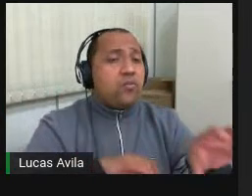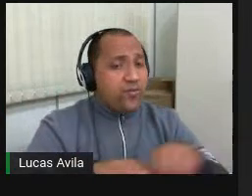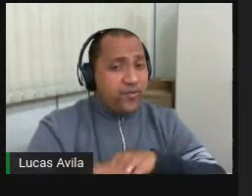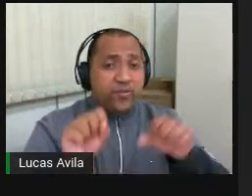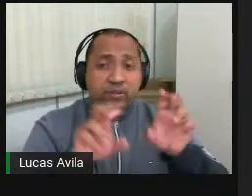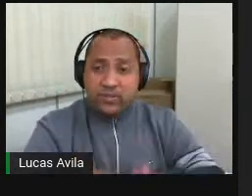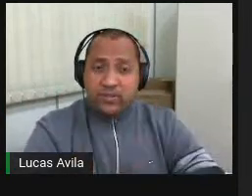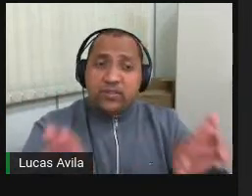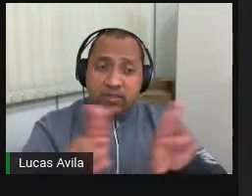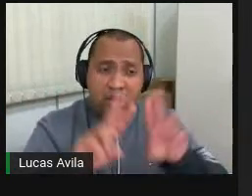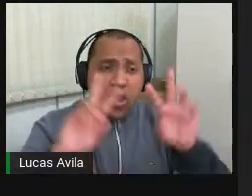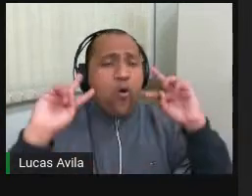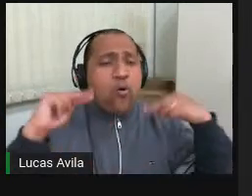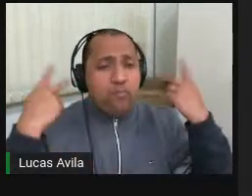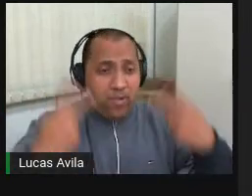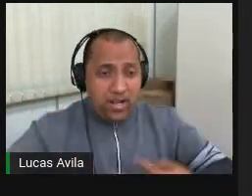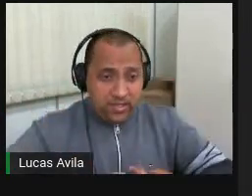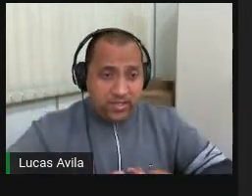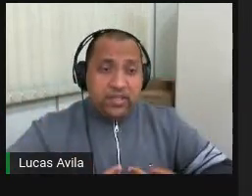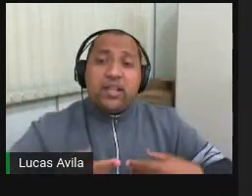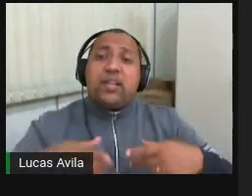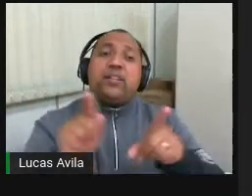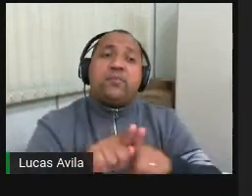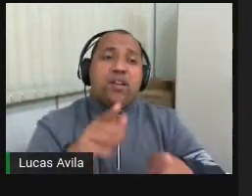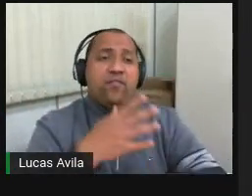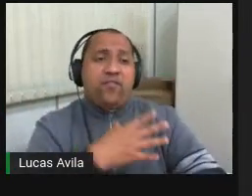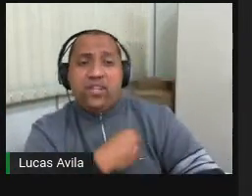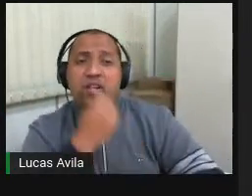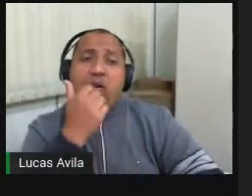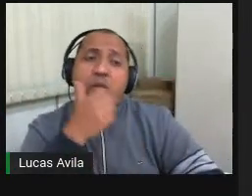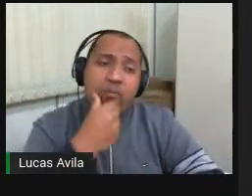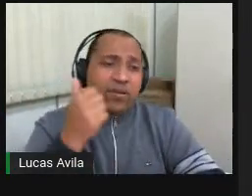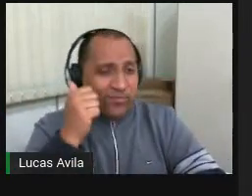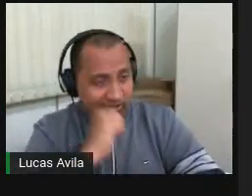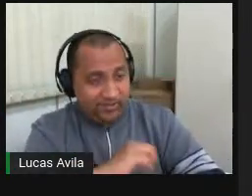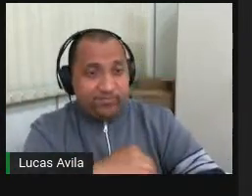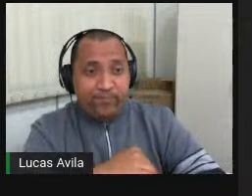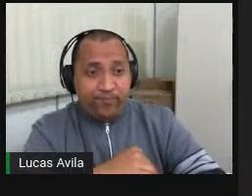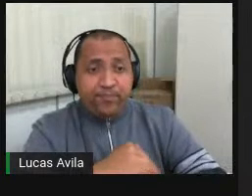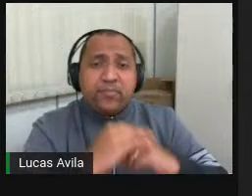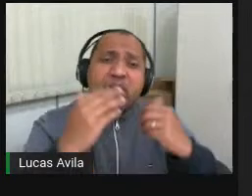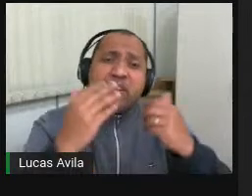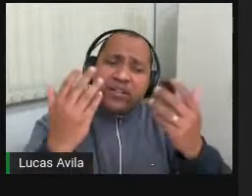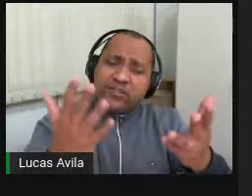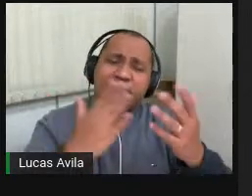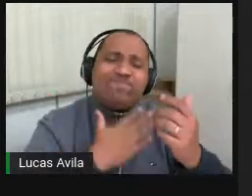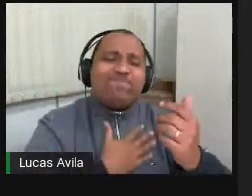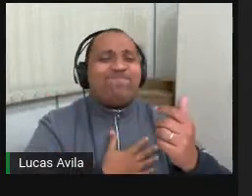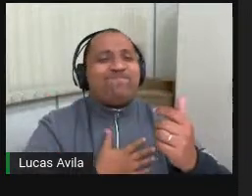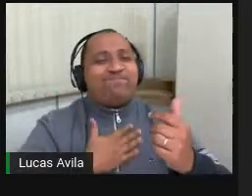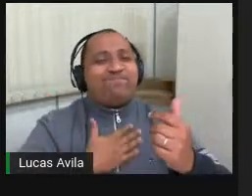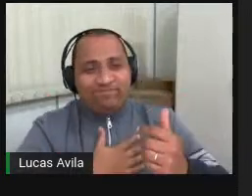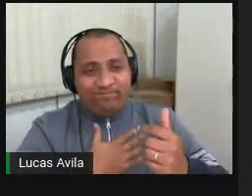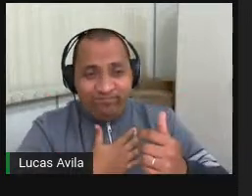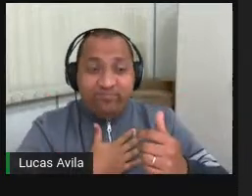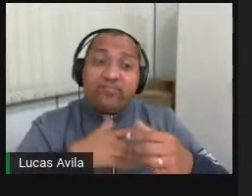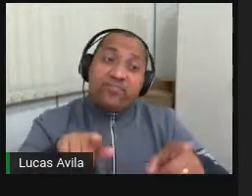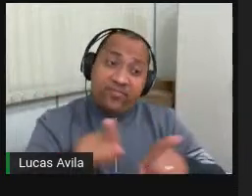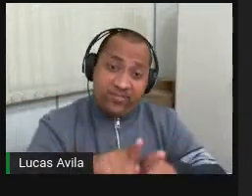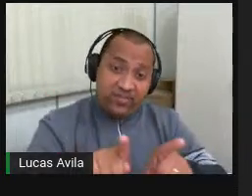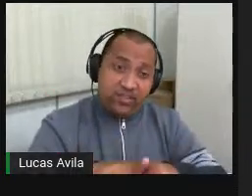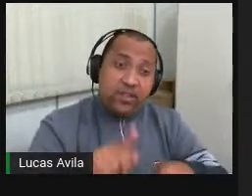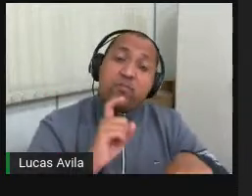e cidadã dos seus filhos e filhas. É uma imensa satisfação compartilhar este momento com